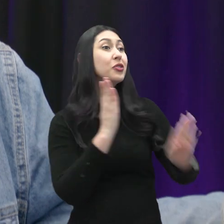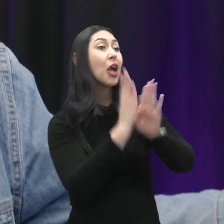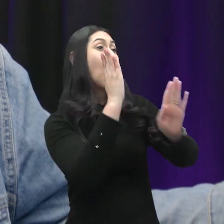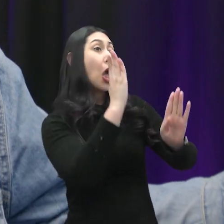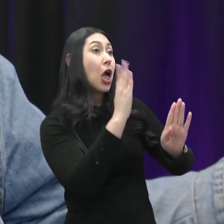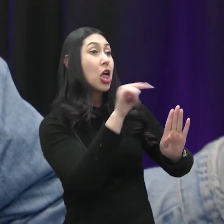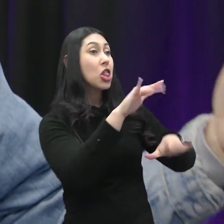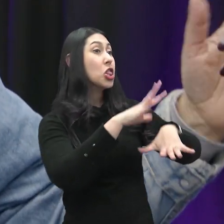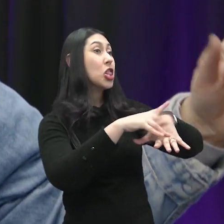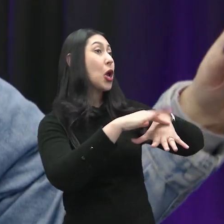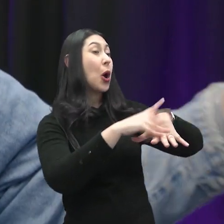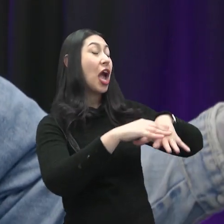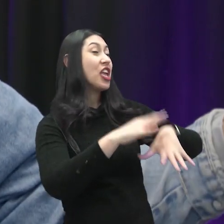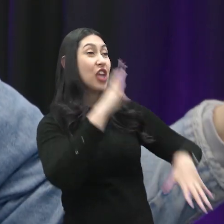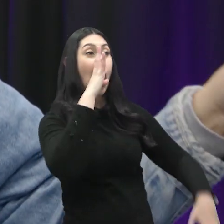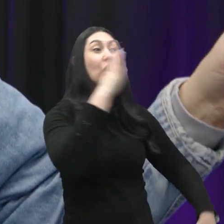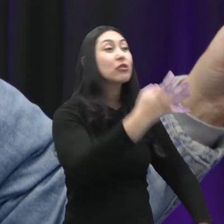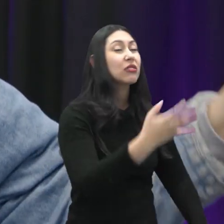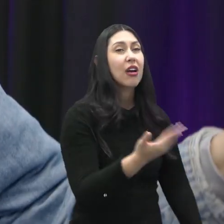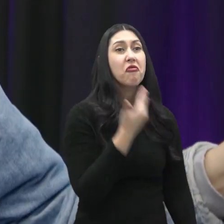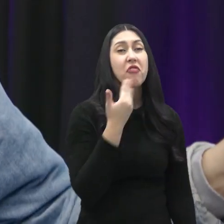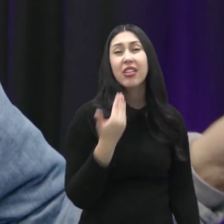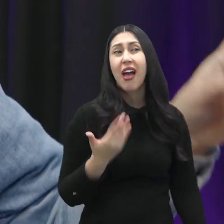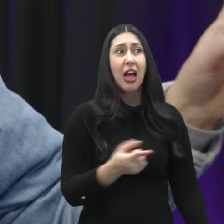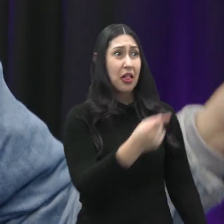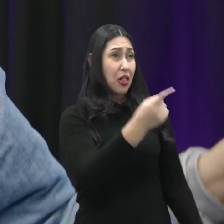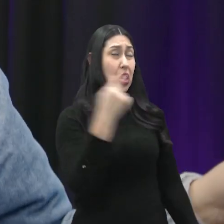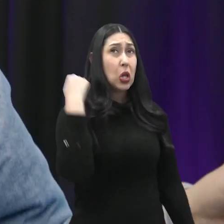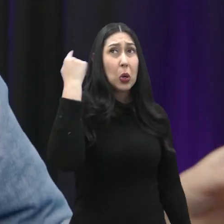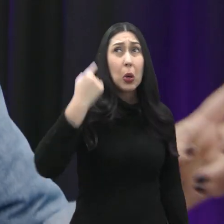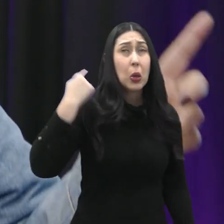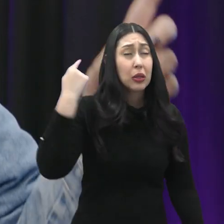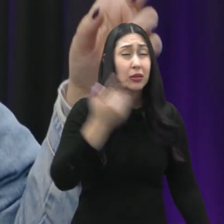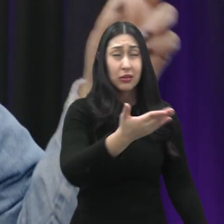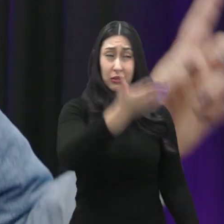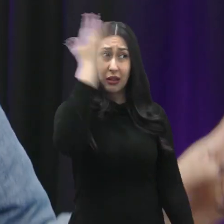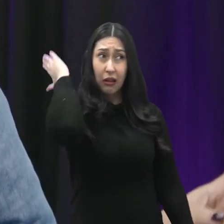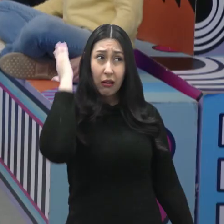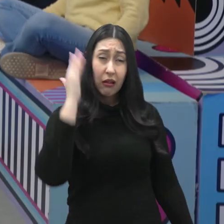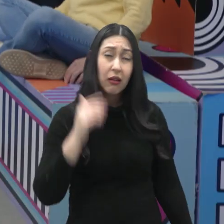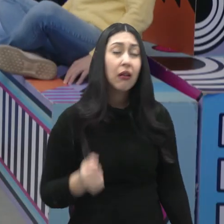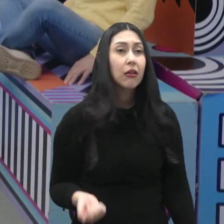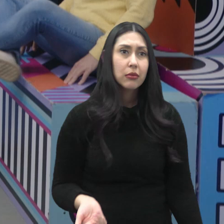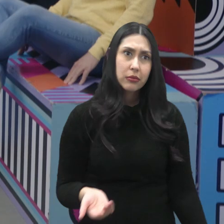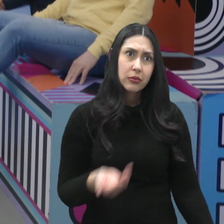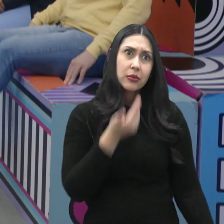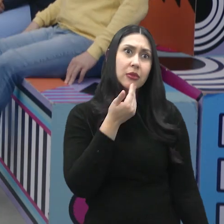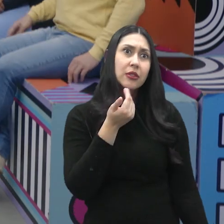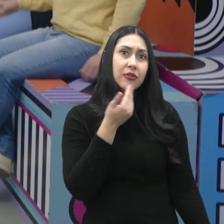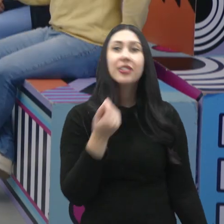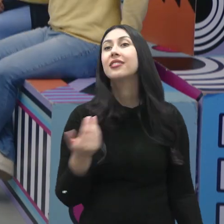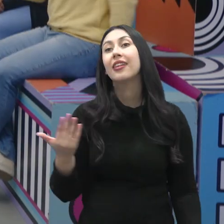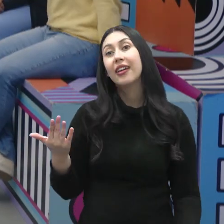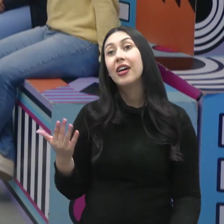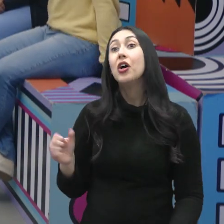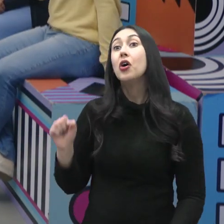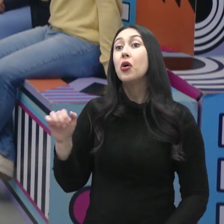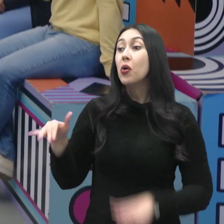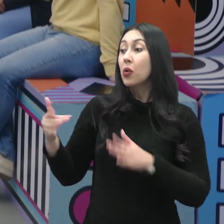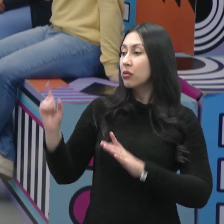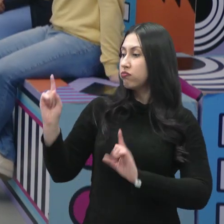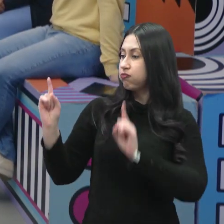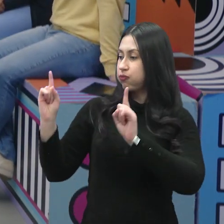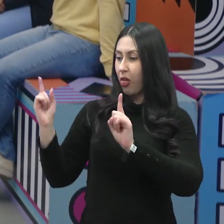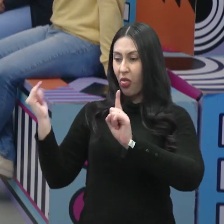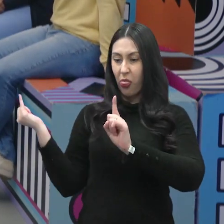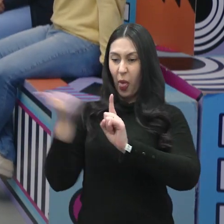muito fácil, né? Chegar, olha, tá lá louca, é maluca, é descompensada. Como é que é aquela frase? Quando Pedro fala